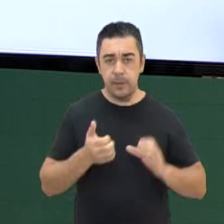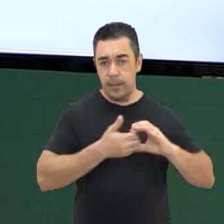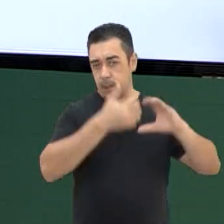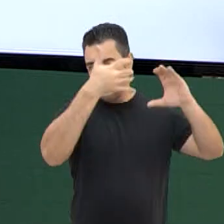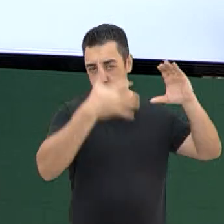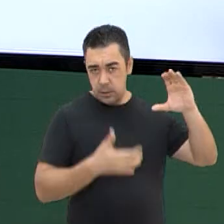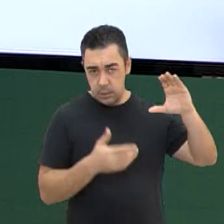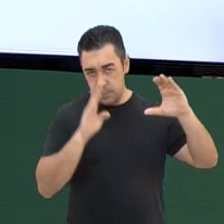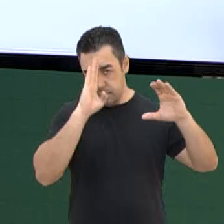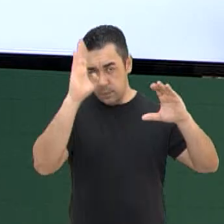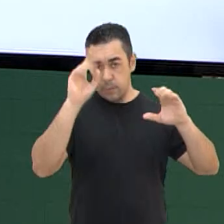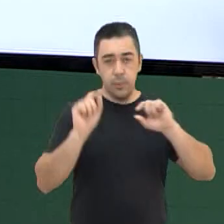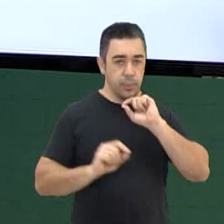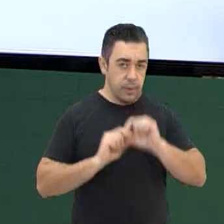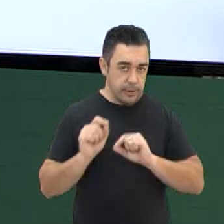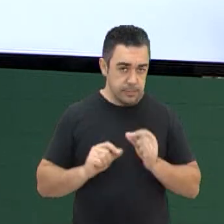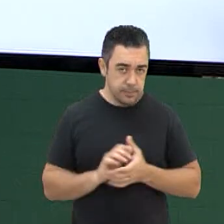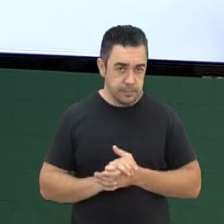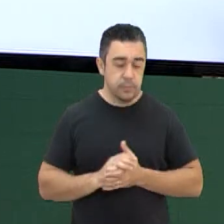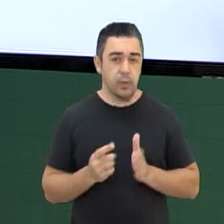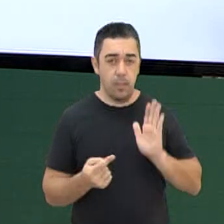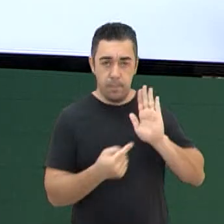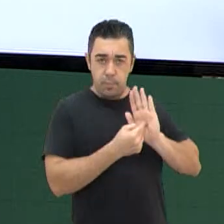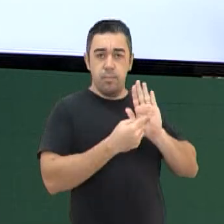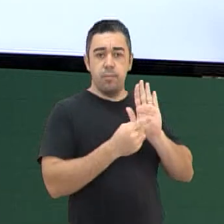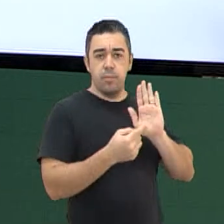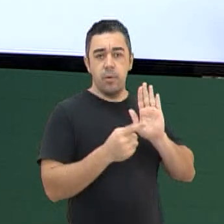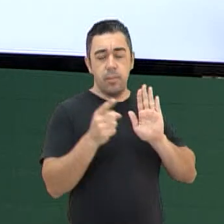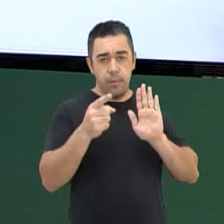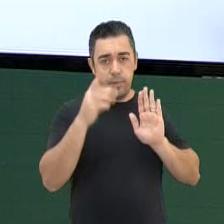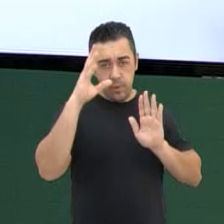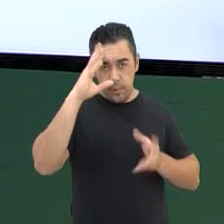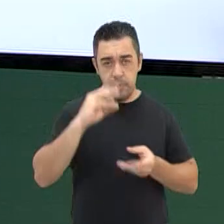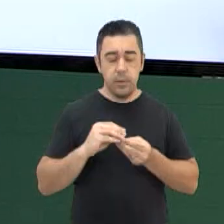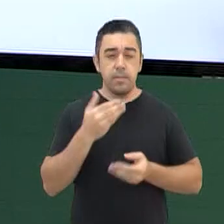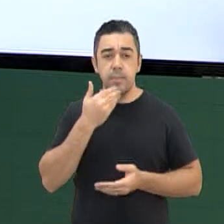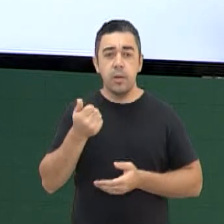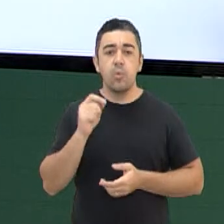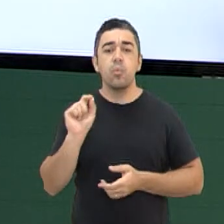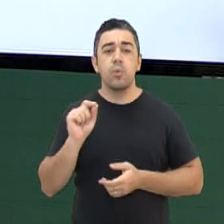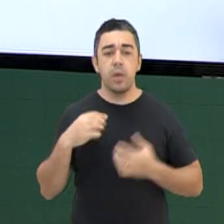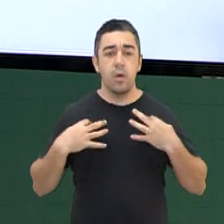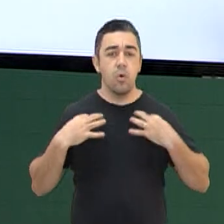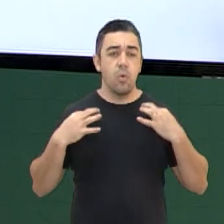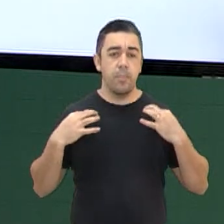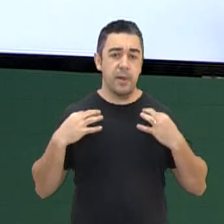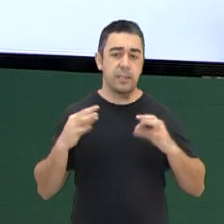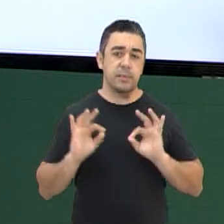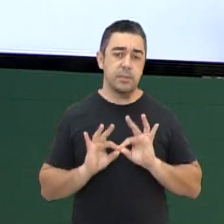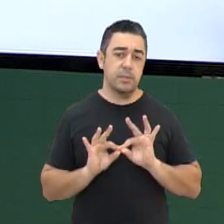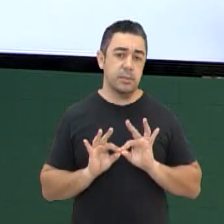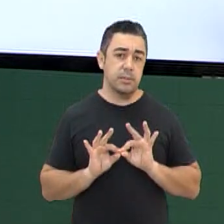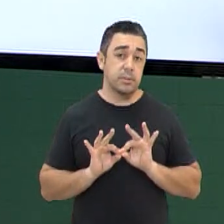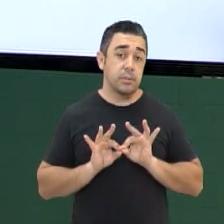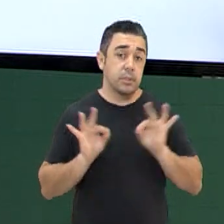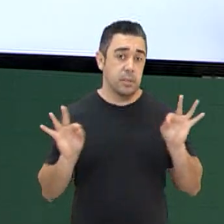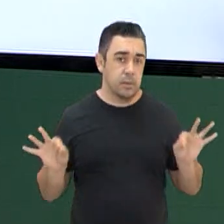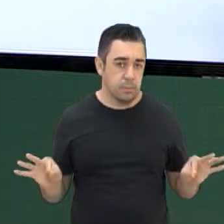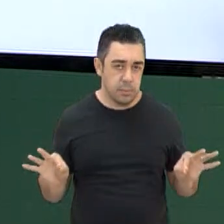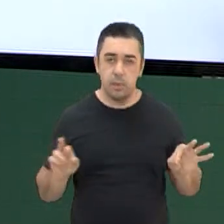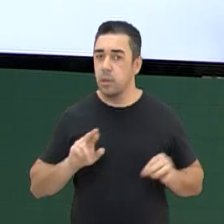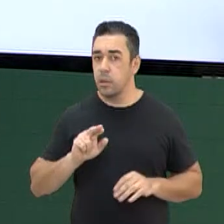característica, eu coloquei aqui para a gente entender um pouco melhor, ela utilizava roupas simples, então não mais aquelas